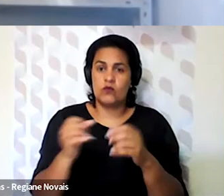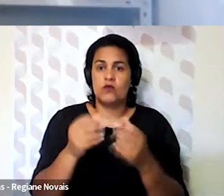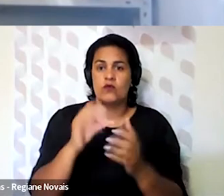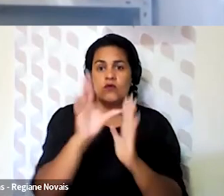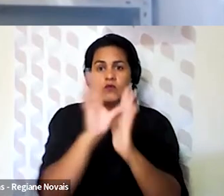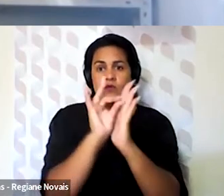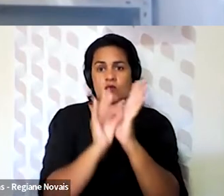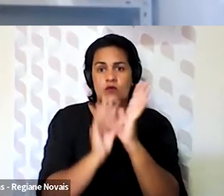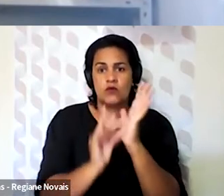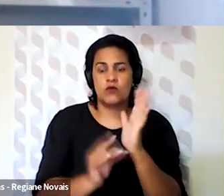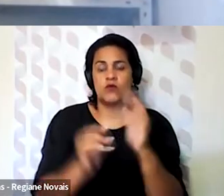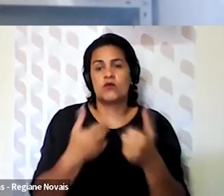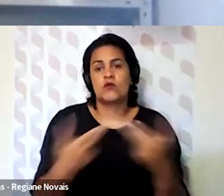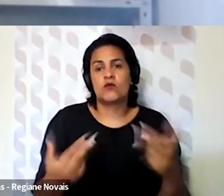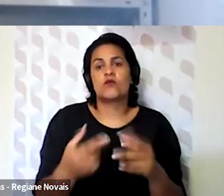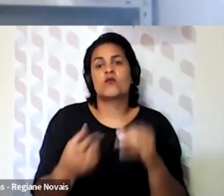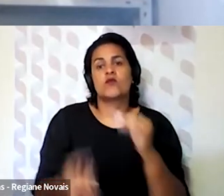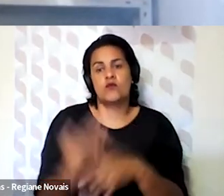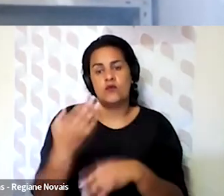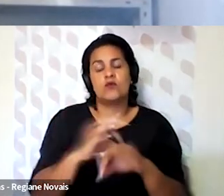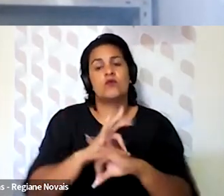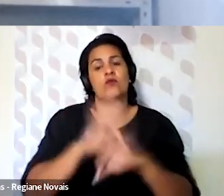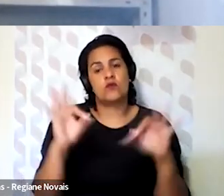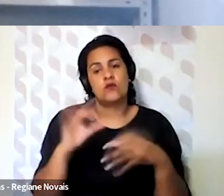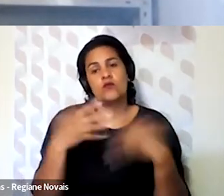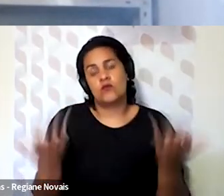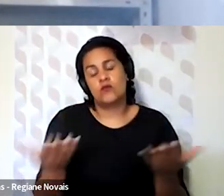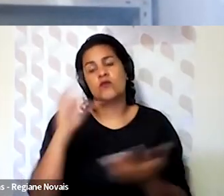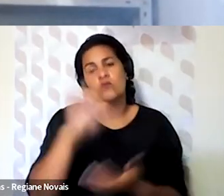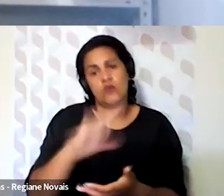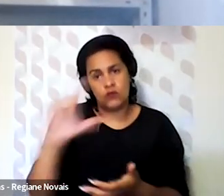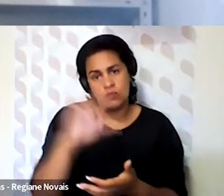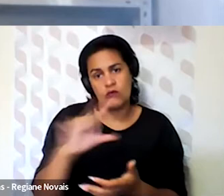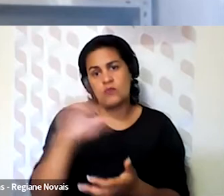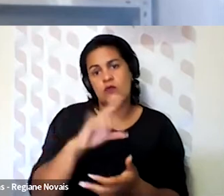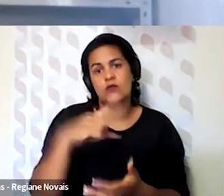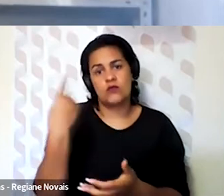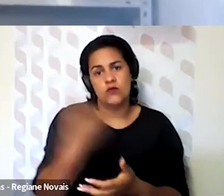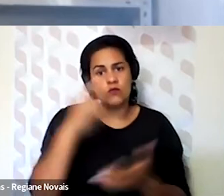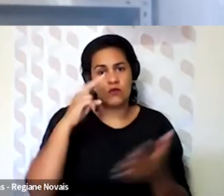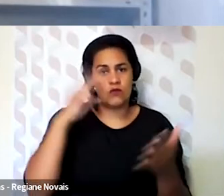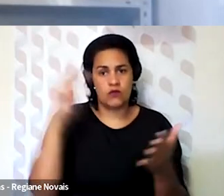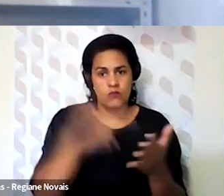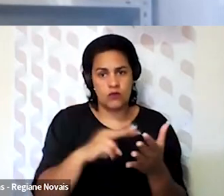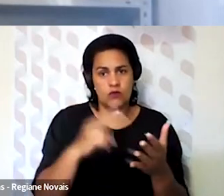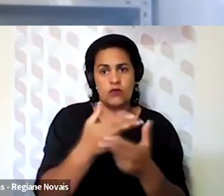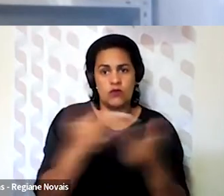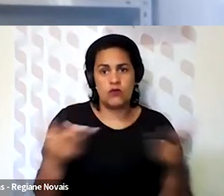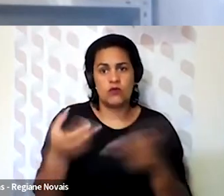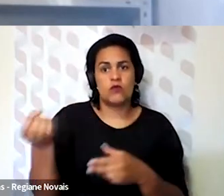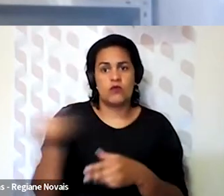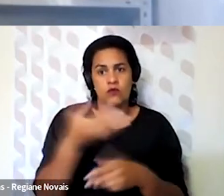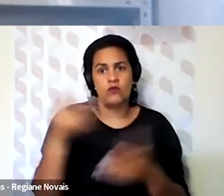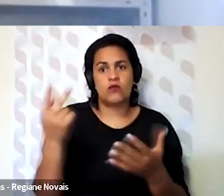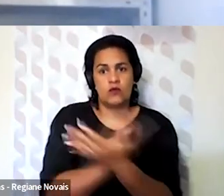partir dela, e óbvio, a gente vê as democracias, mais uma vez, entrando em crise, porque, claro,